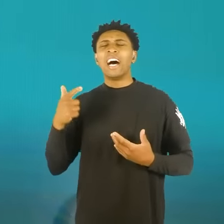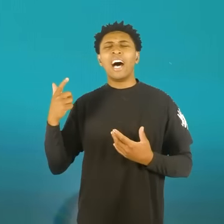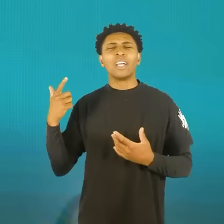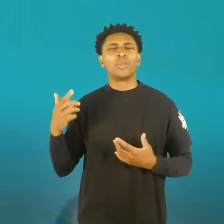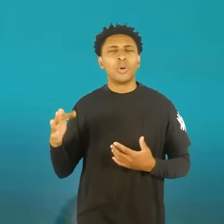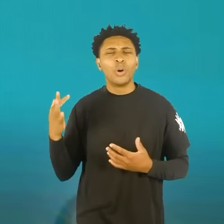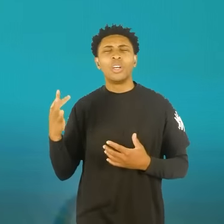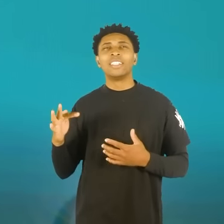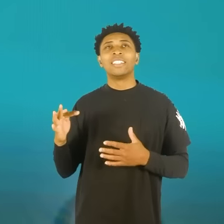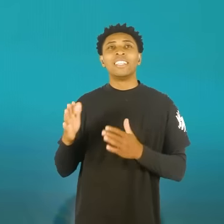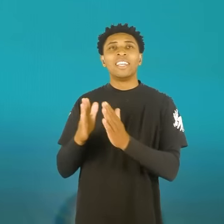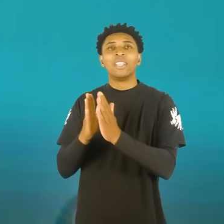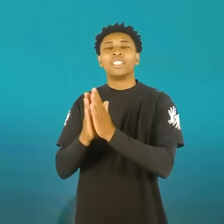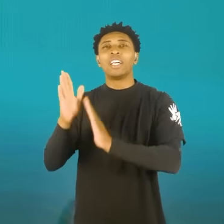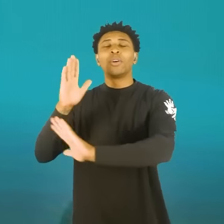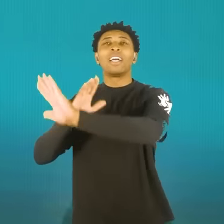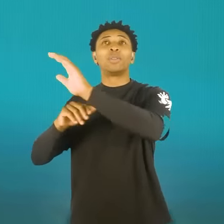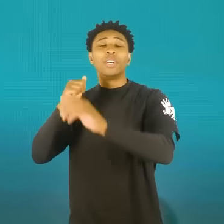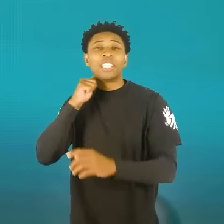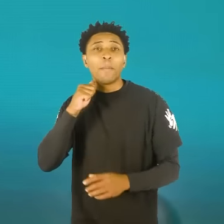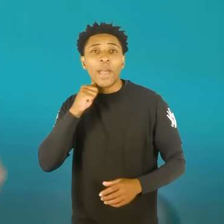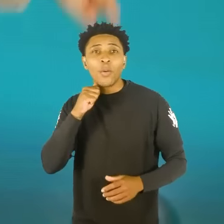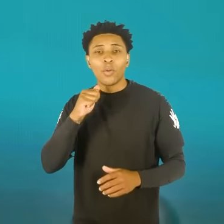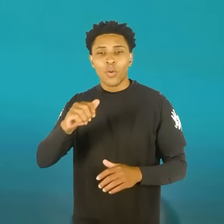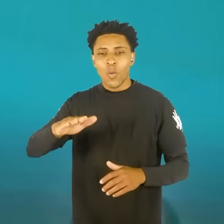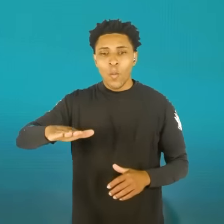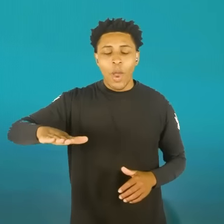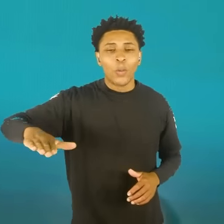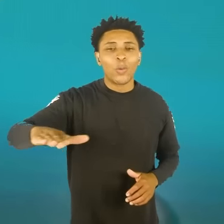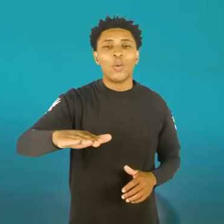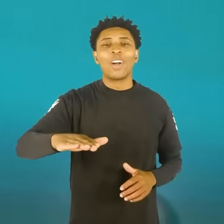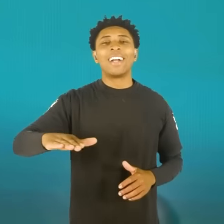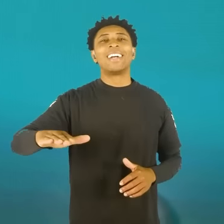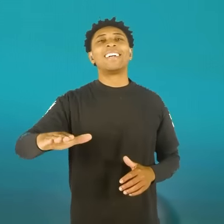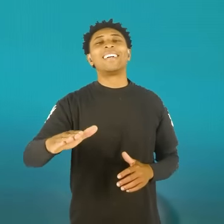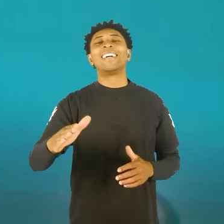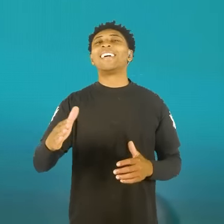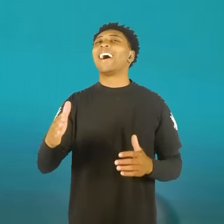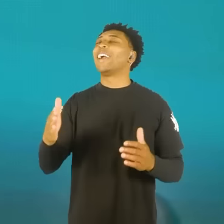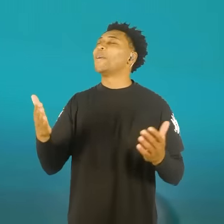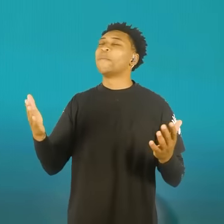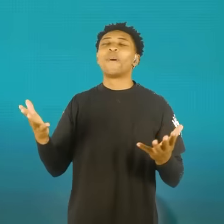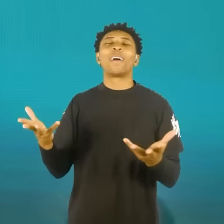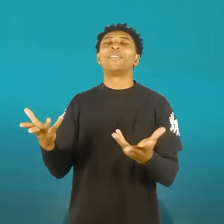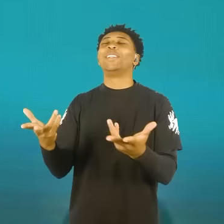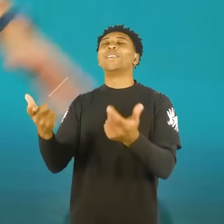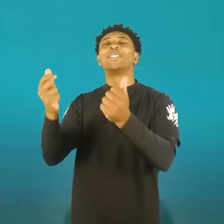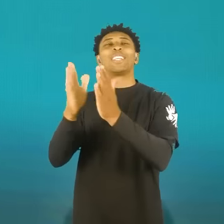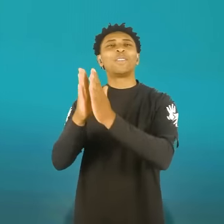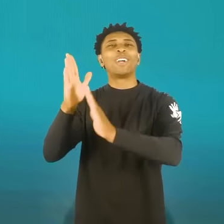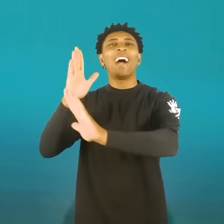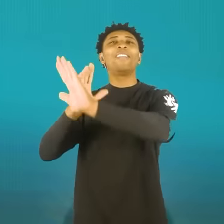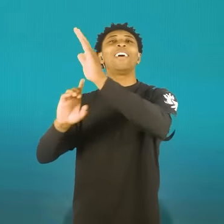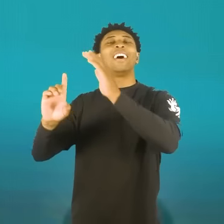é semente. Aquela terra não era uma terra infértil, aquela terra era uma terra que guardava um potencial de adoração. E